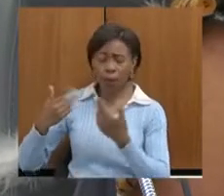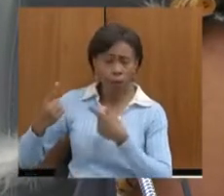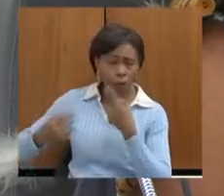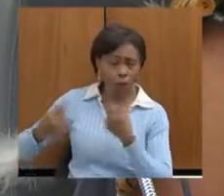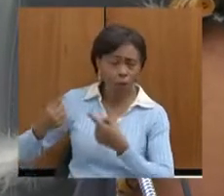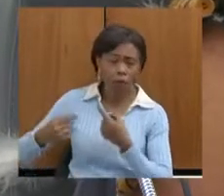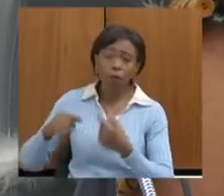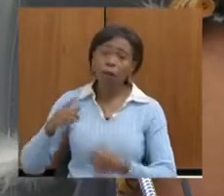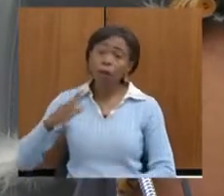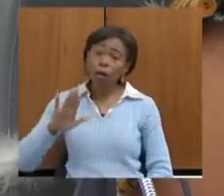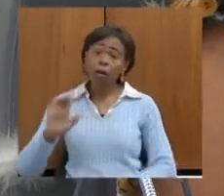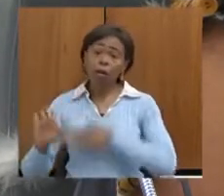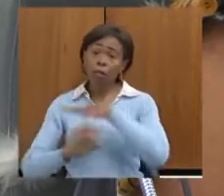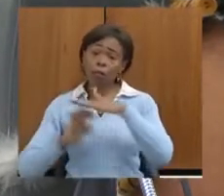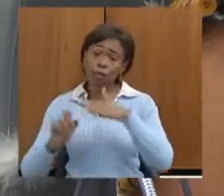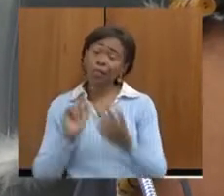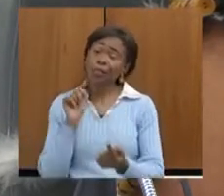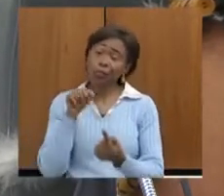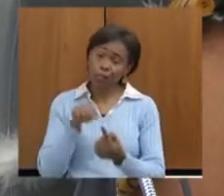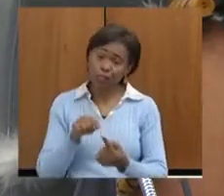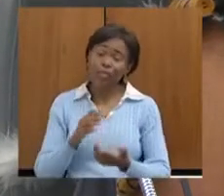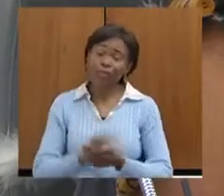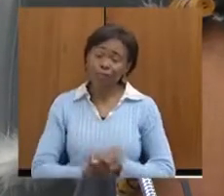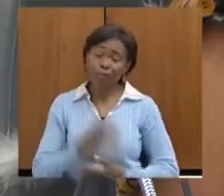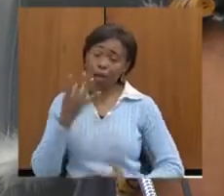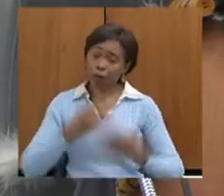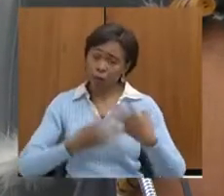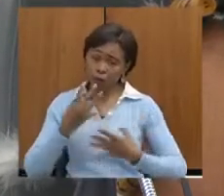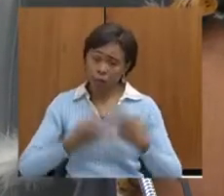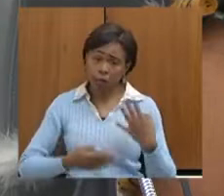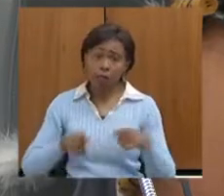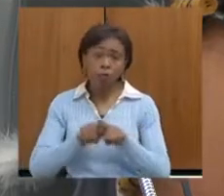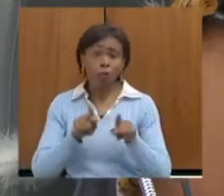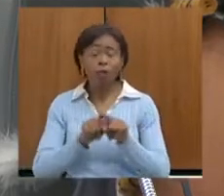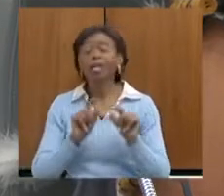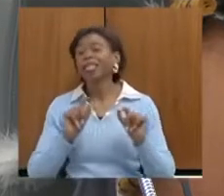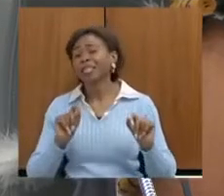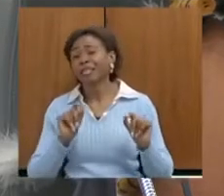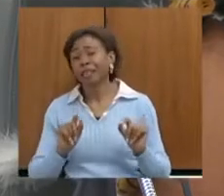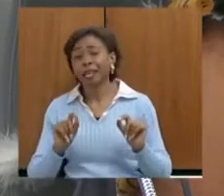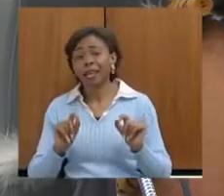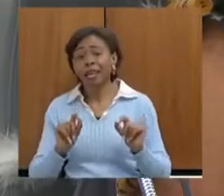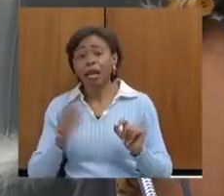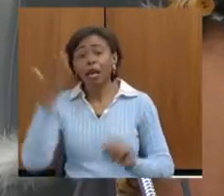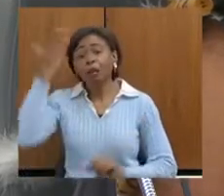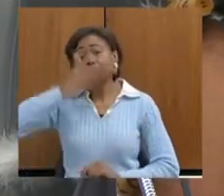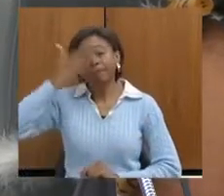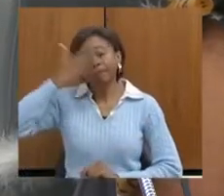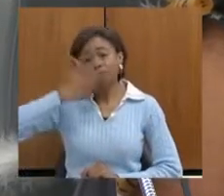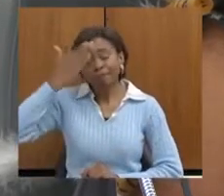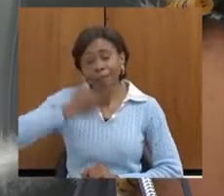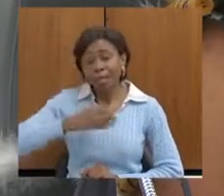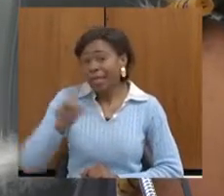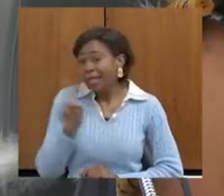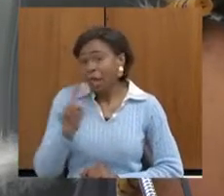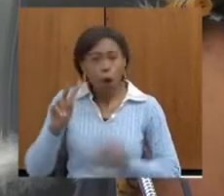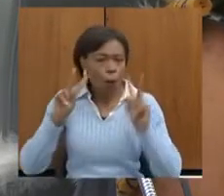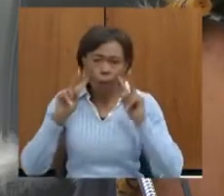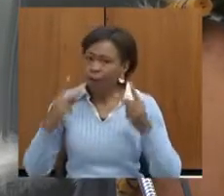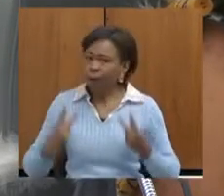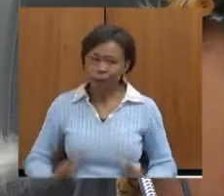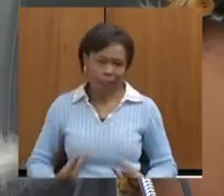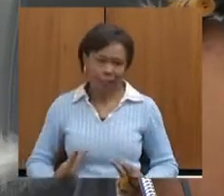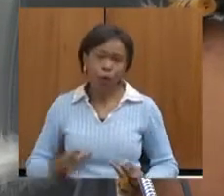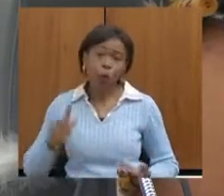esse objetivo e uma forma de combater também a não reconhecerem invisibilizar como